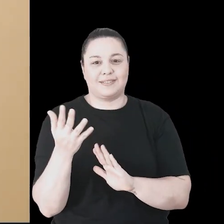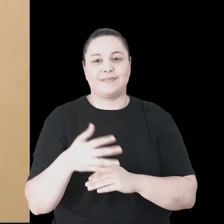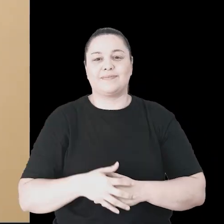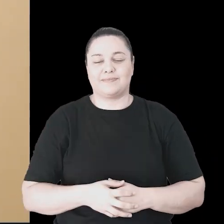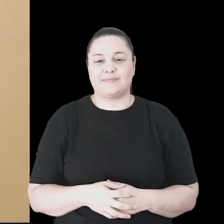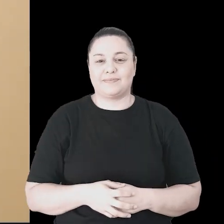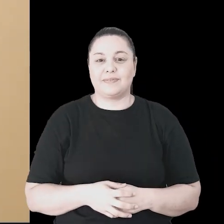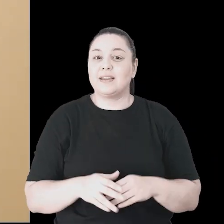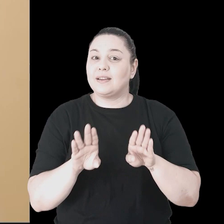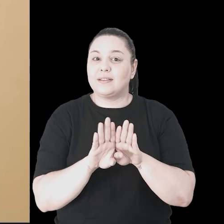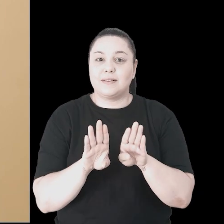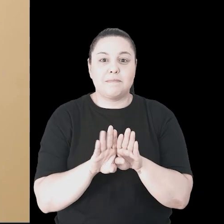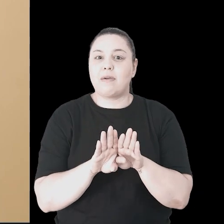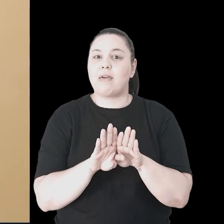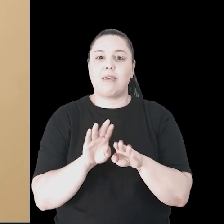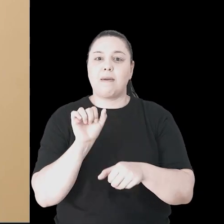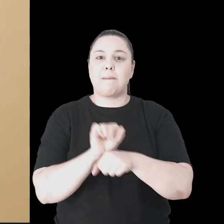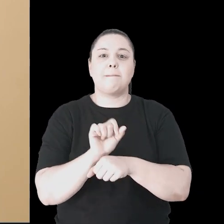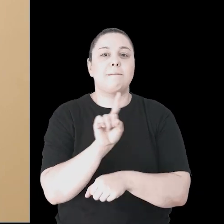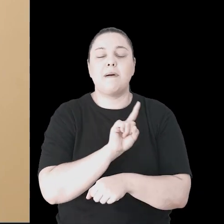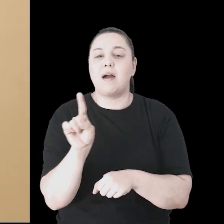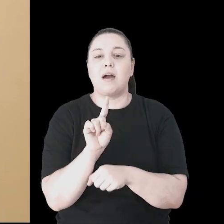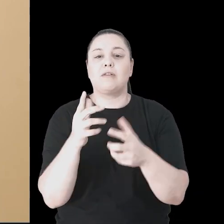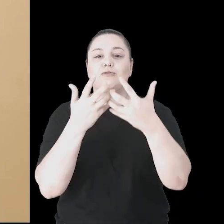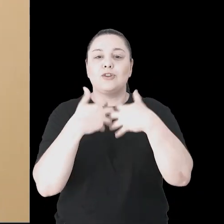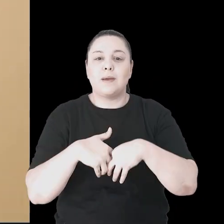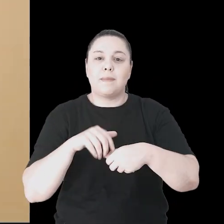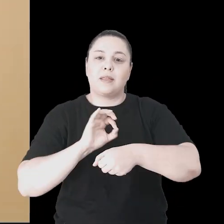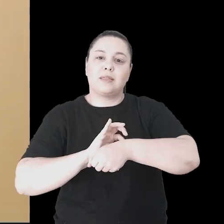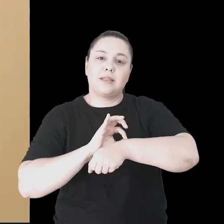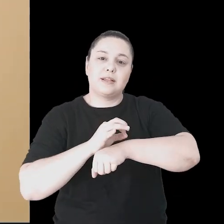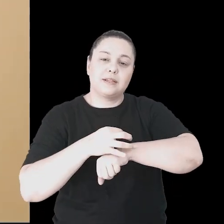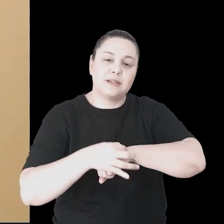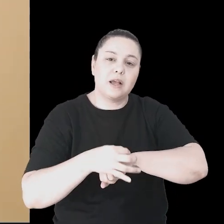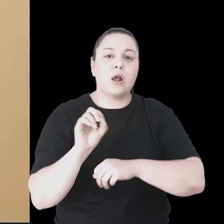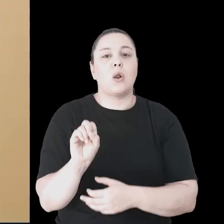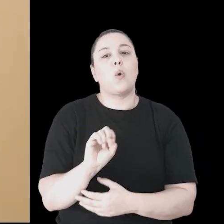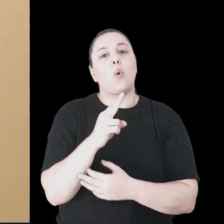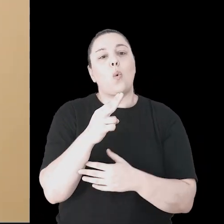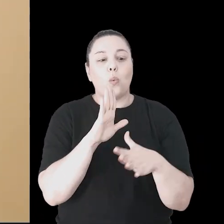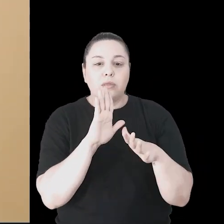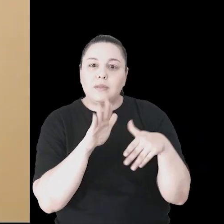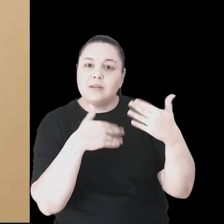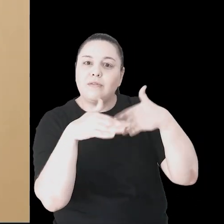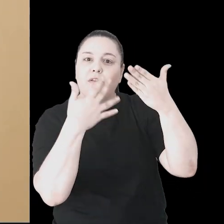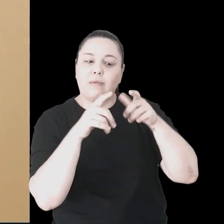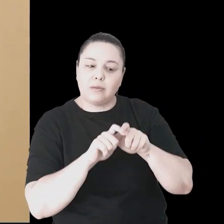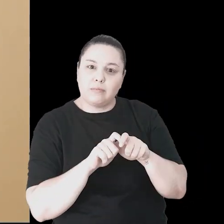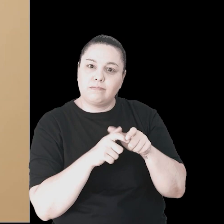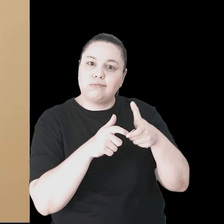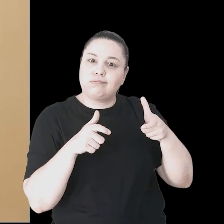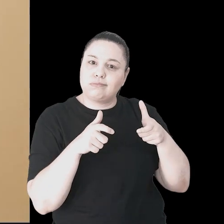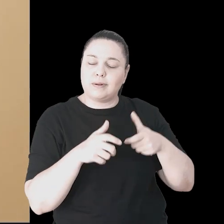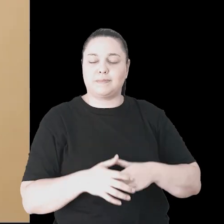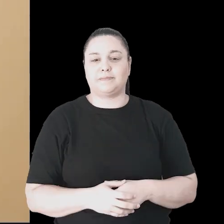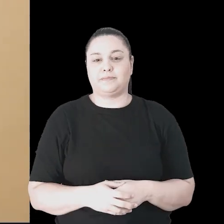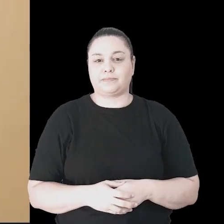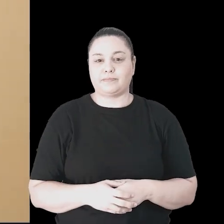visto para corantes sensíveis à voltagem, e não interrompe as funções celulares ou o desenvolvimento do